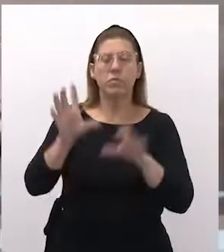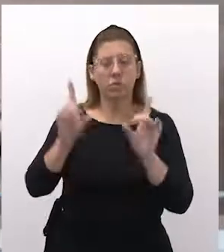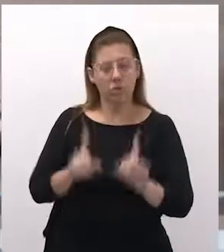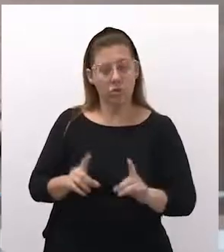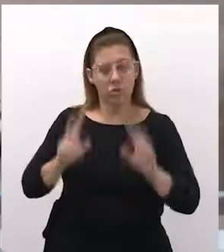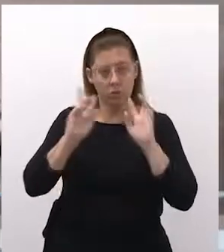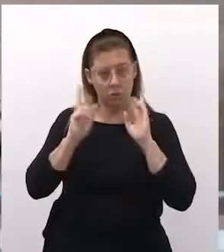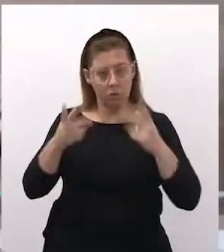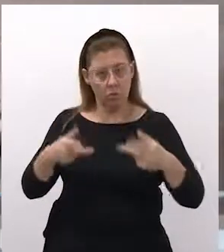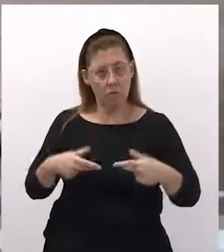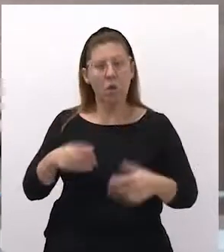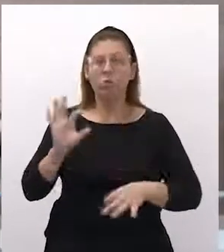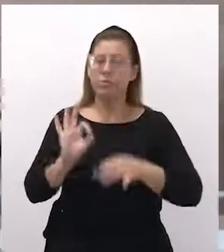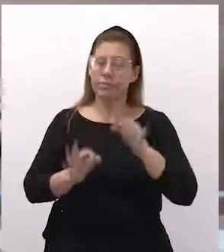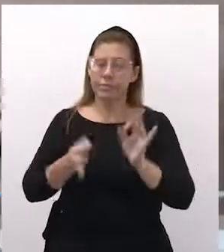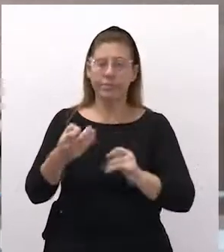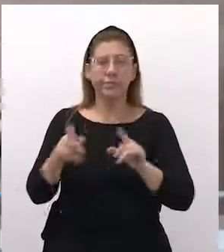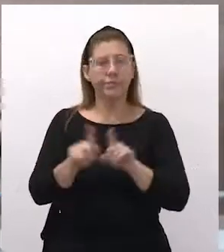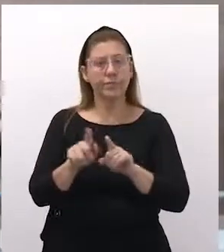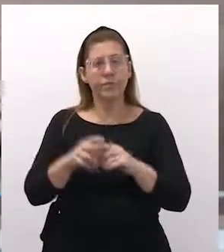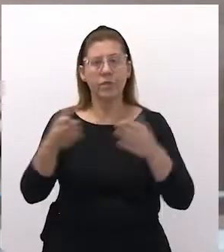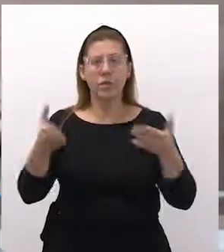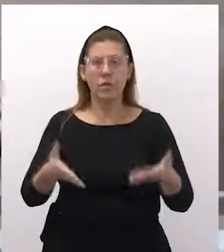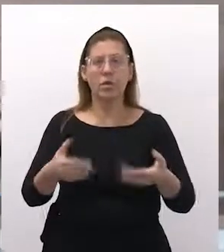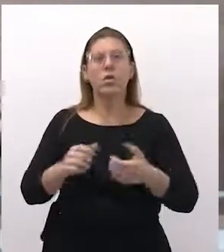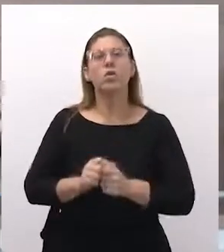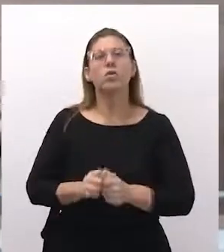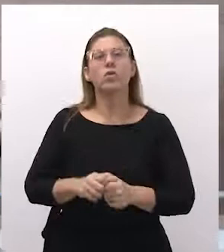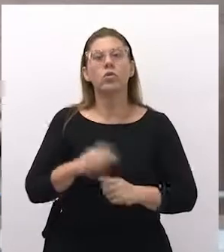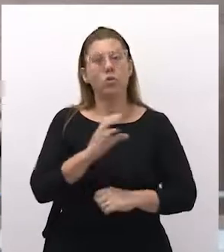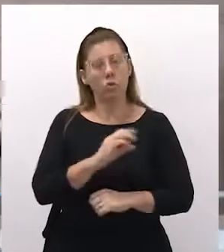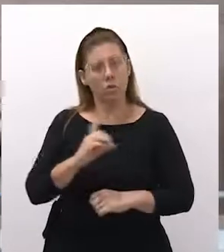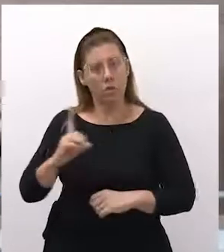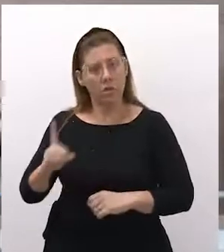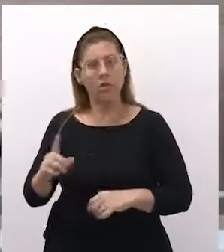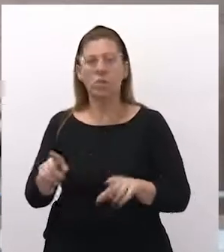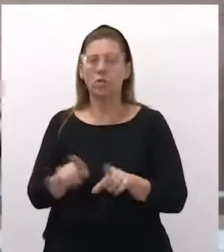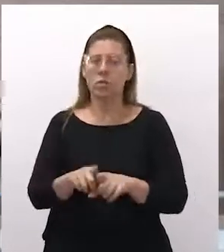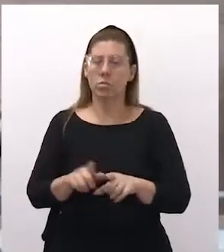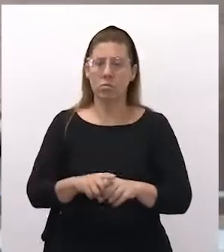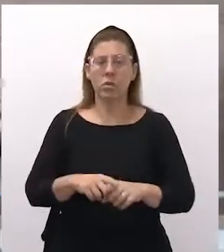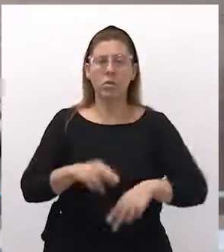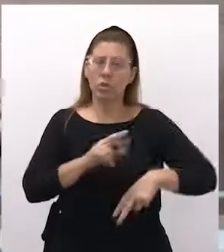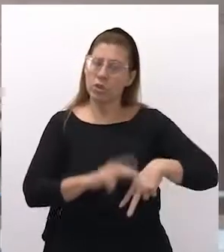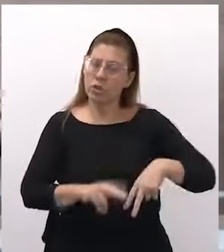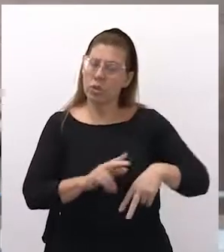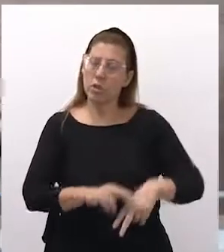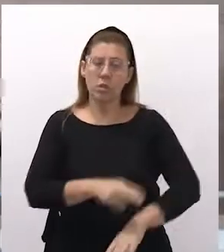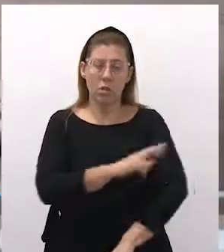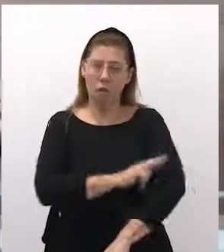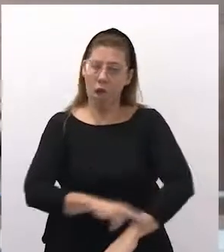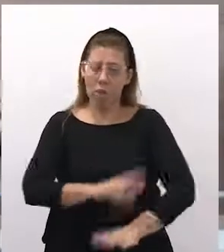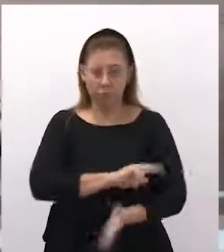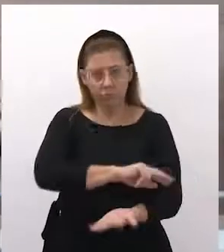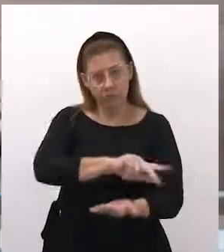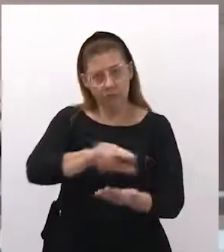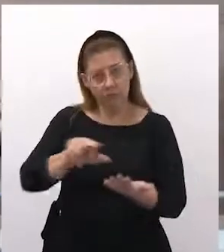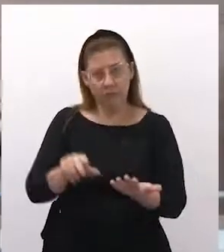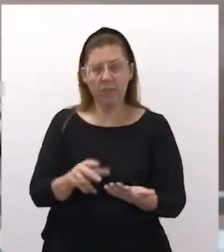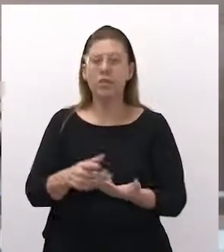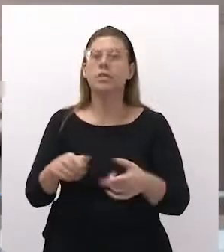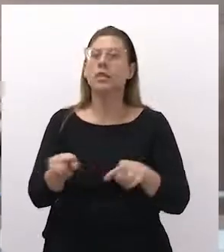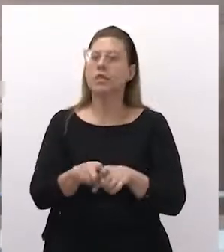Tribunal por muitos anos. Hoje coordeno o Comitê de Equidade de Gênero, Raça e Diversidade que a gente tem aqui no